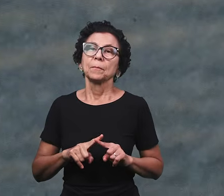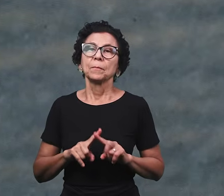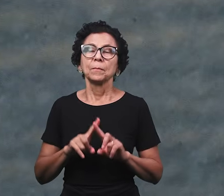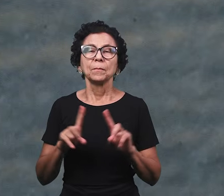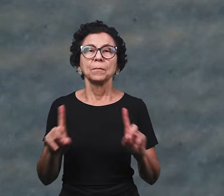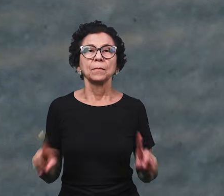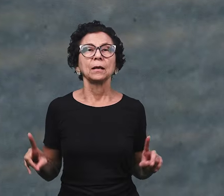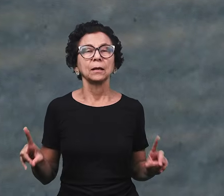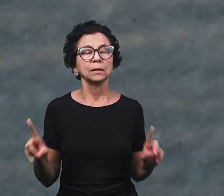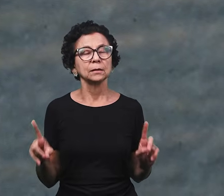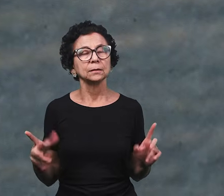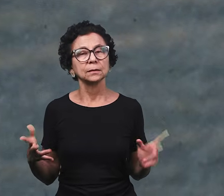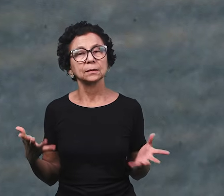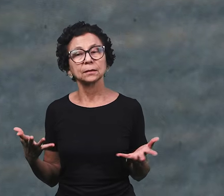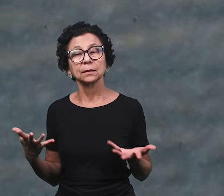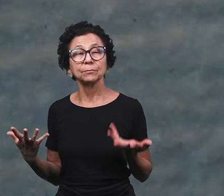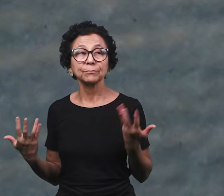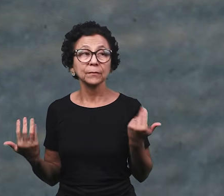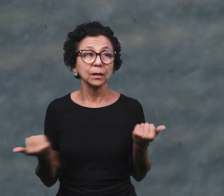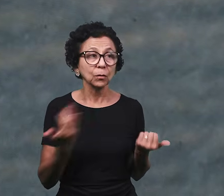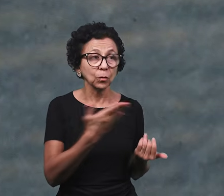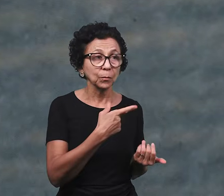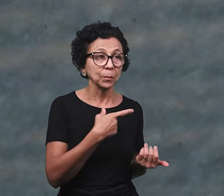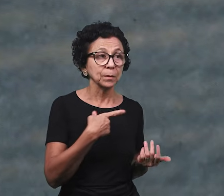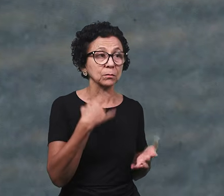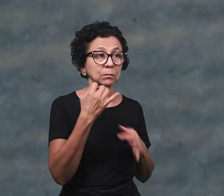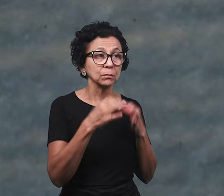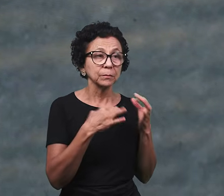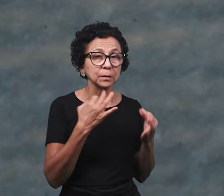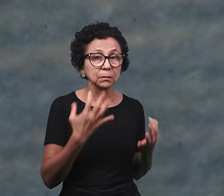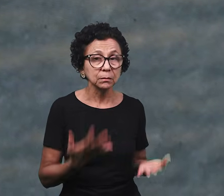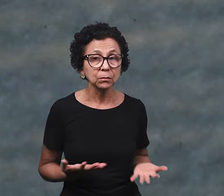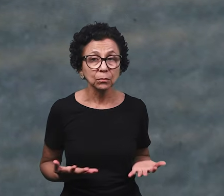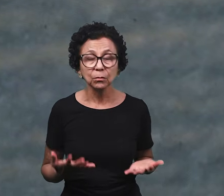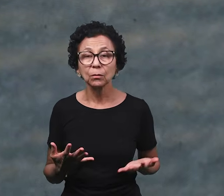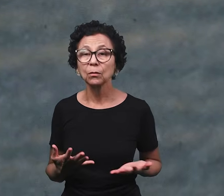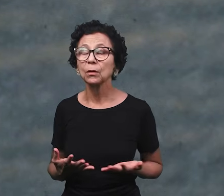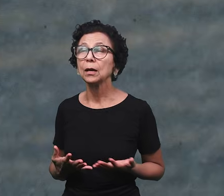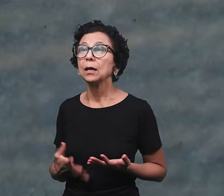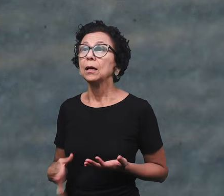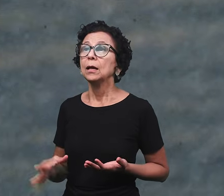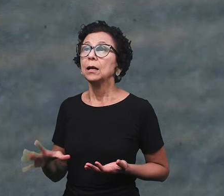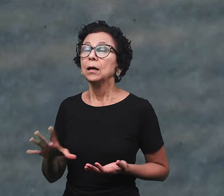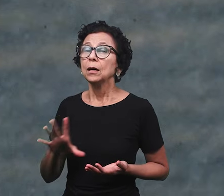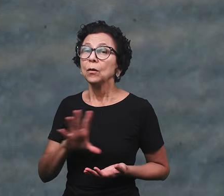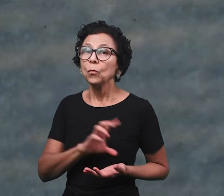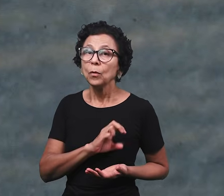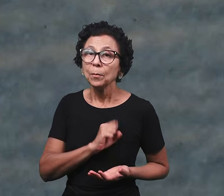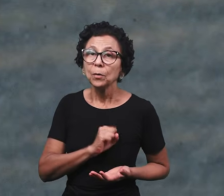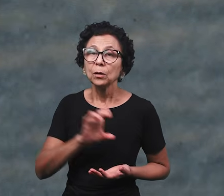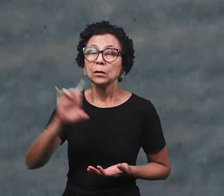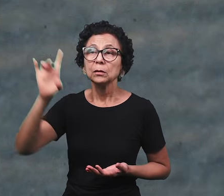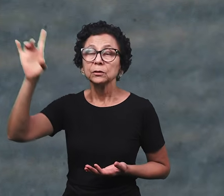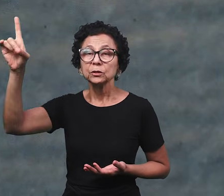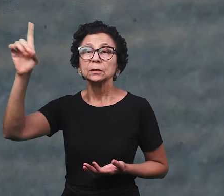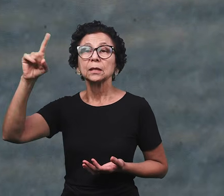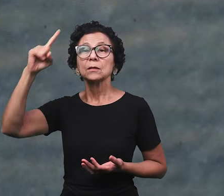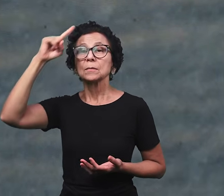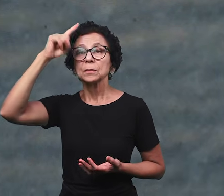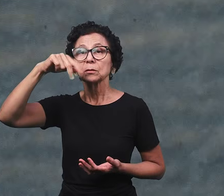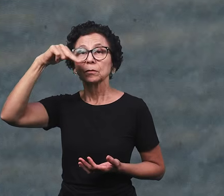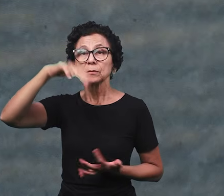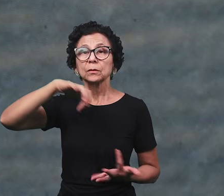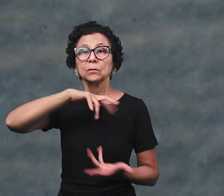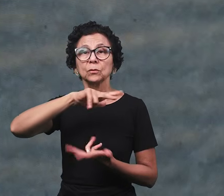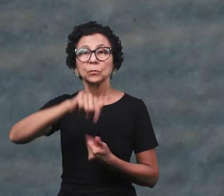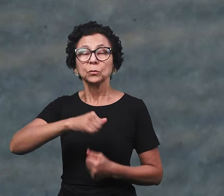desse mesmo amor que o pastor Diogo falou aqui, que Deus teve, que ofereceu o seu filho unigênito para morrer por você, por mim, você que